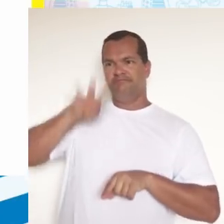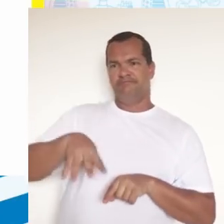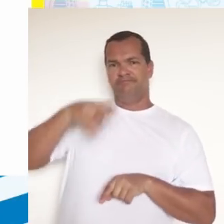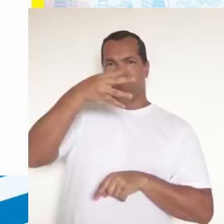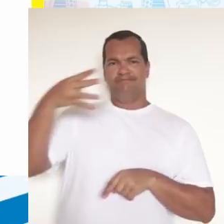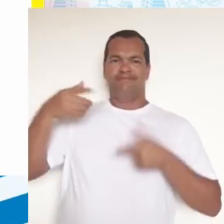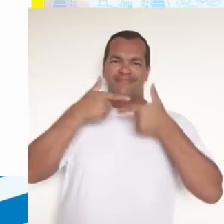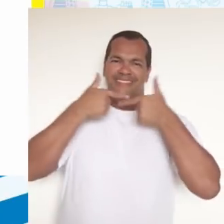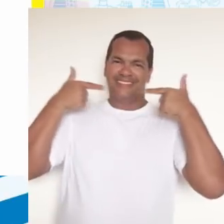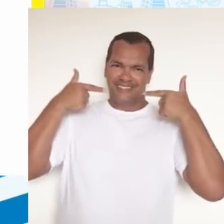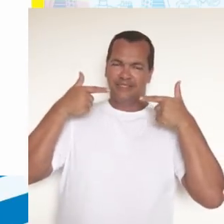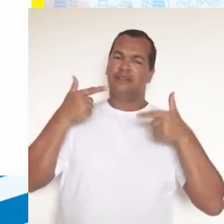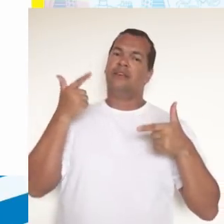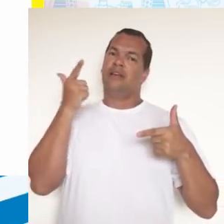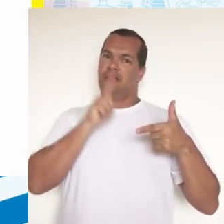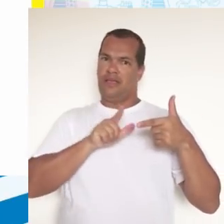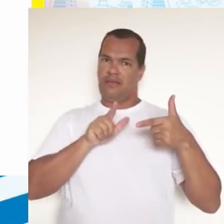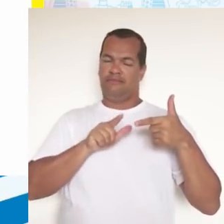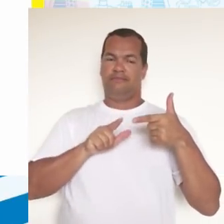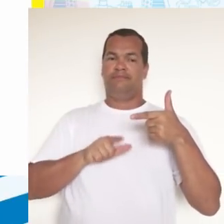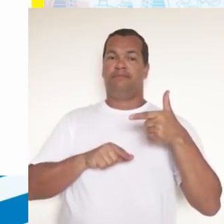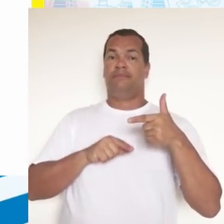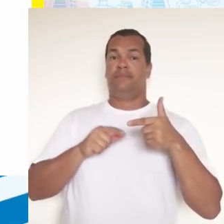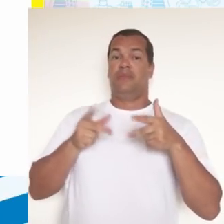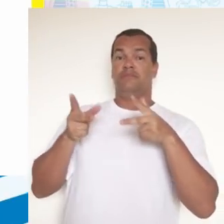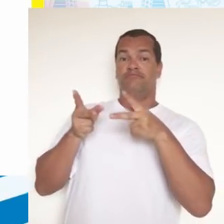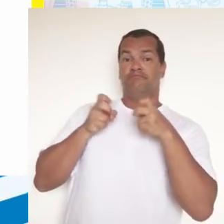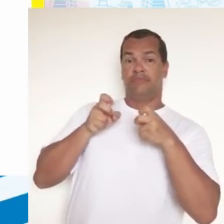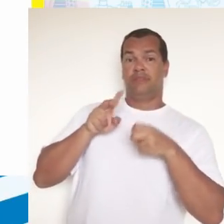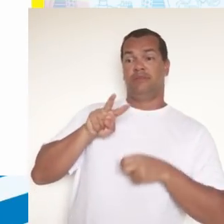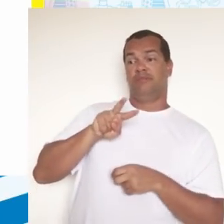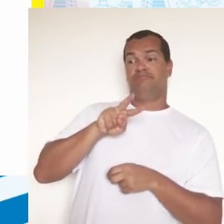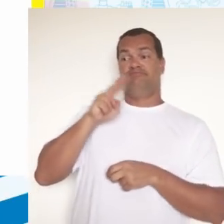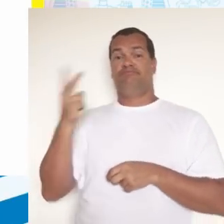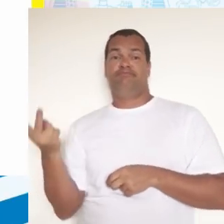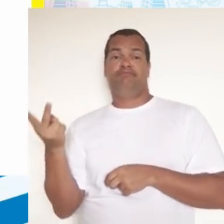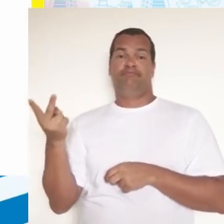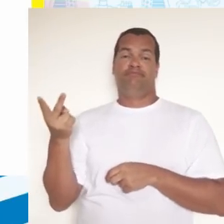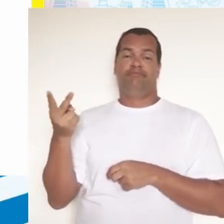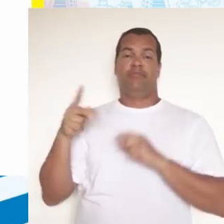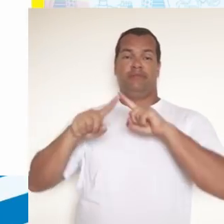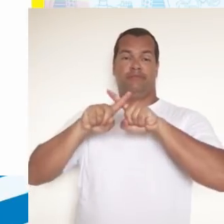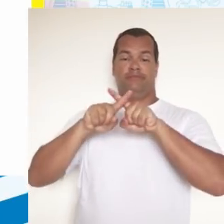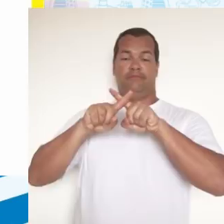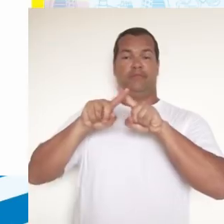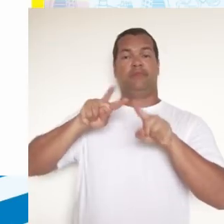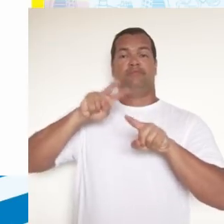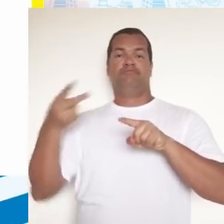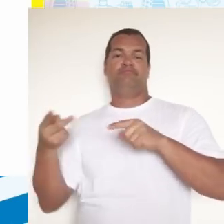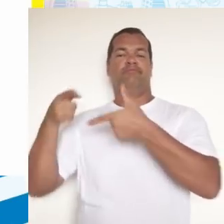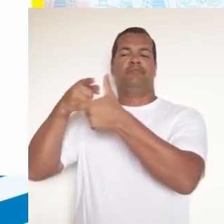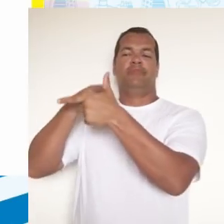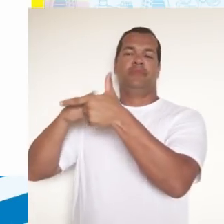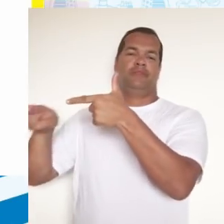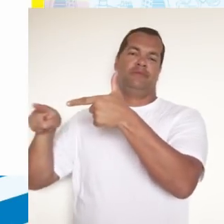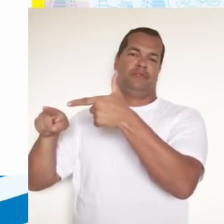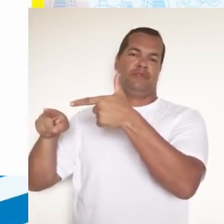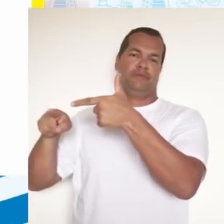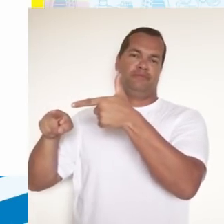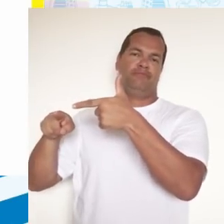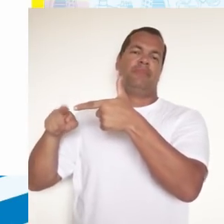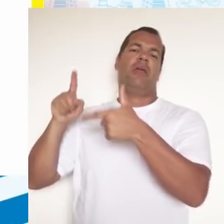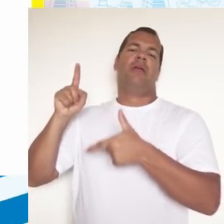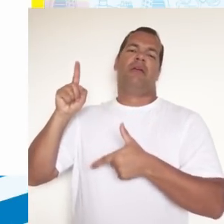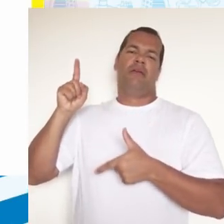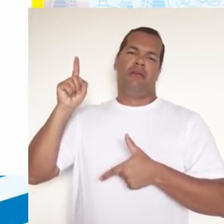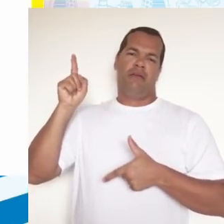coluna do ganhar, exatamente. Agora, perceba comigo a sua operação inversa, a divisão.